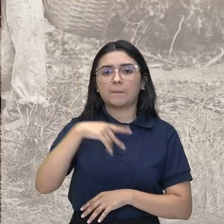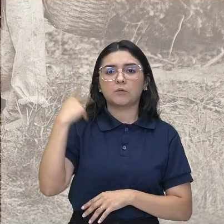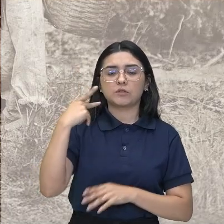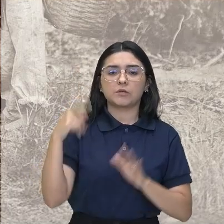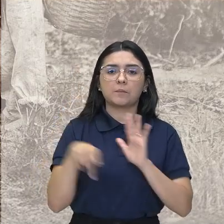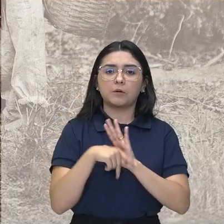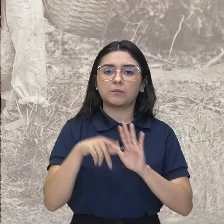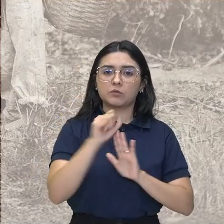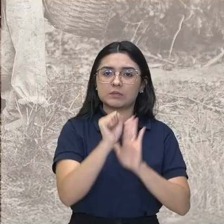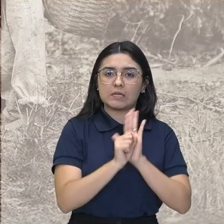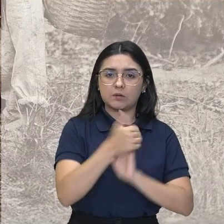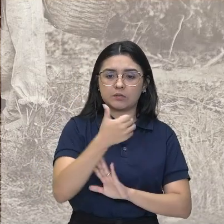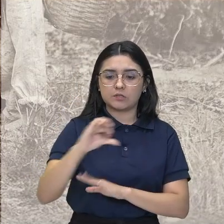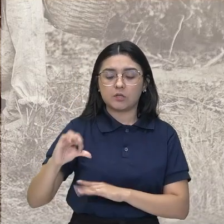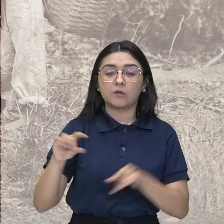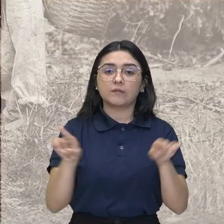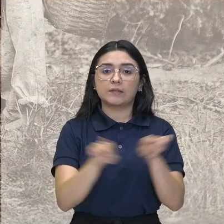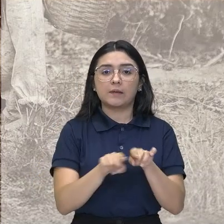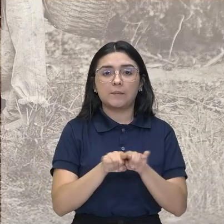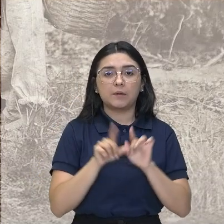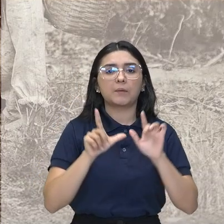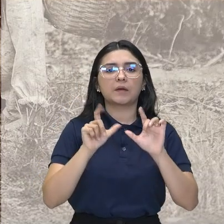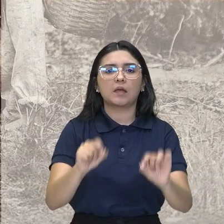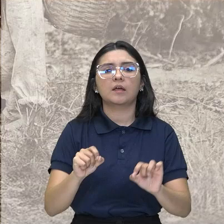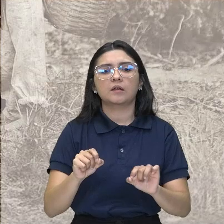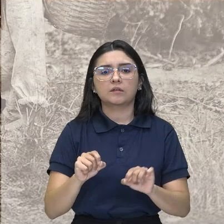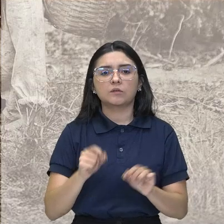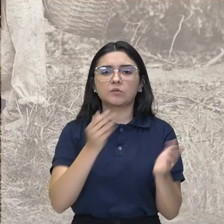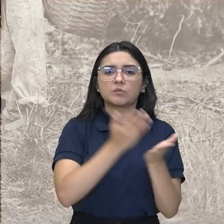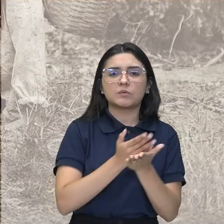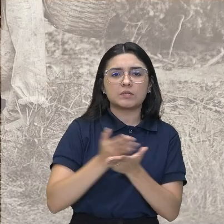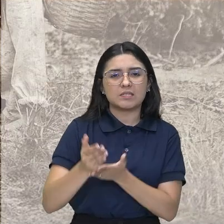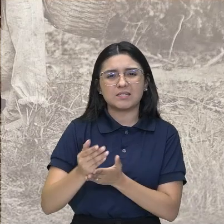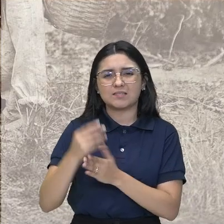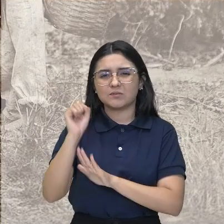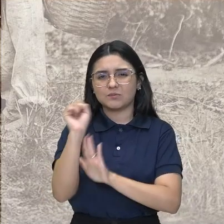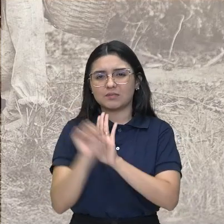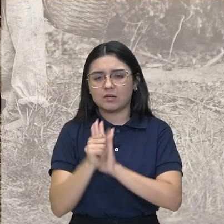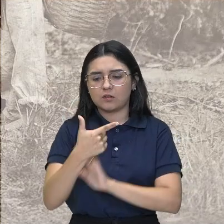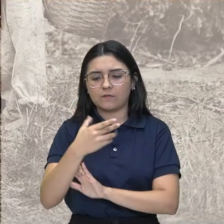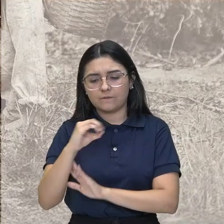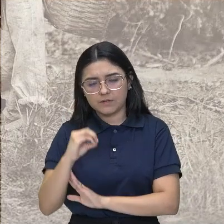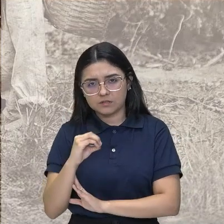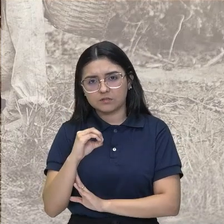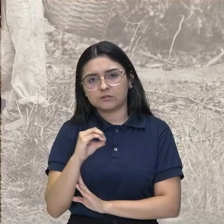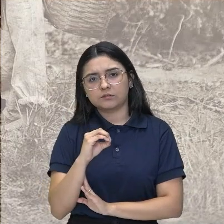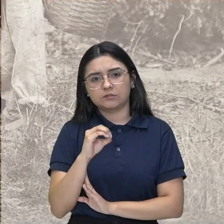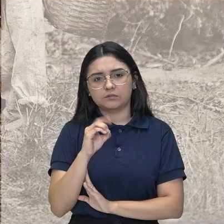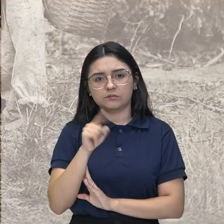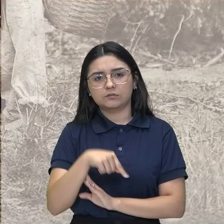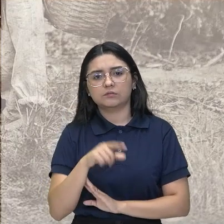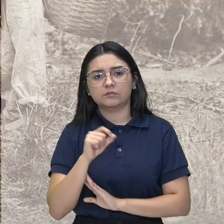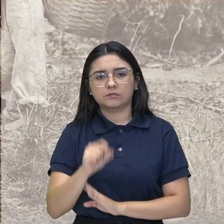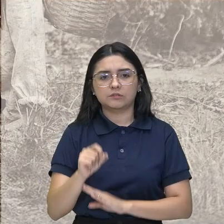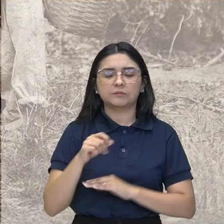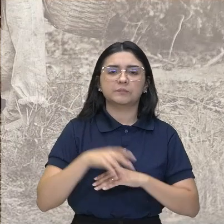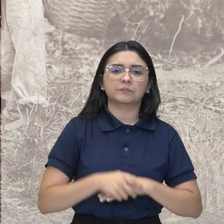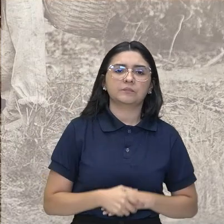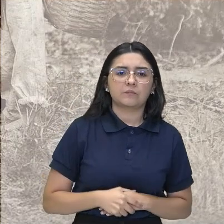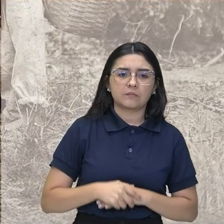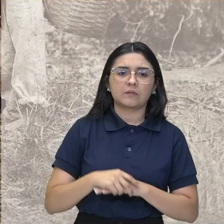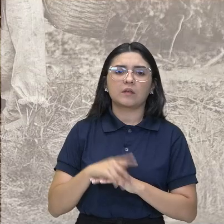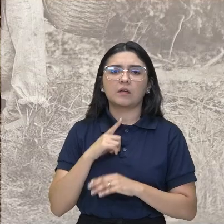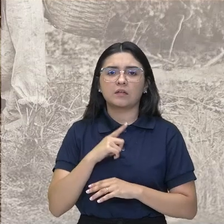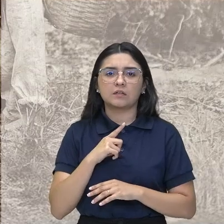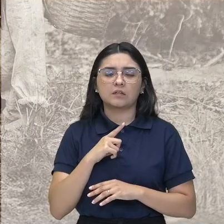século XIX e também ali do início do século XX, que é basicamente a adesão da propriedade. Como